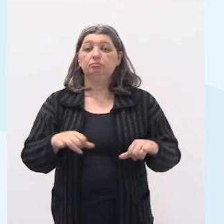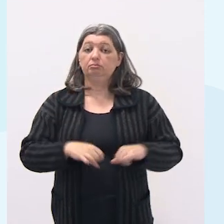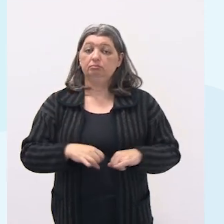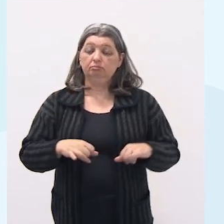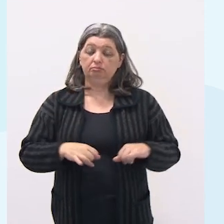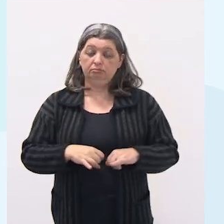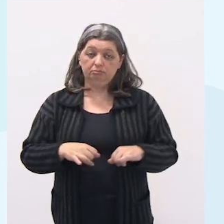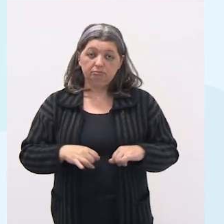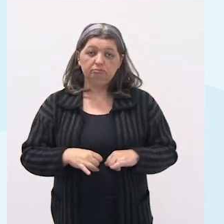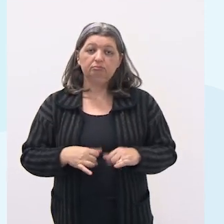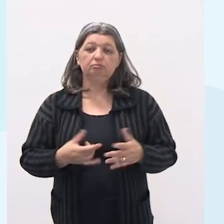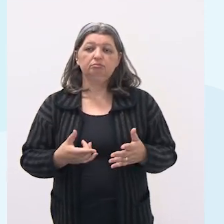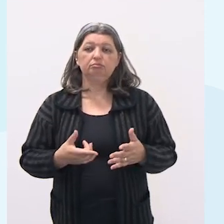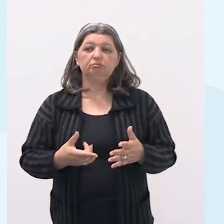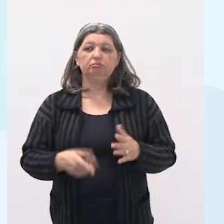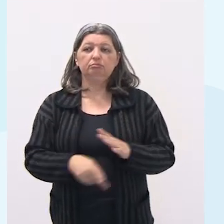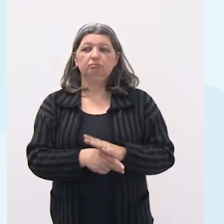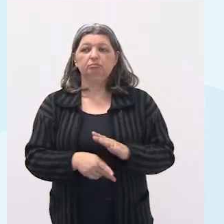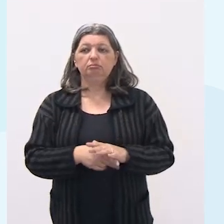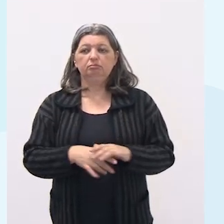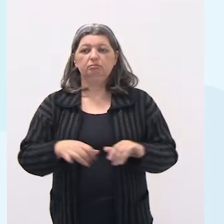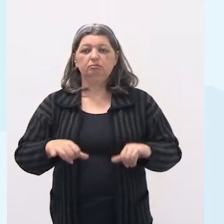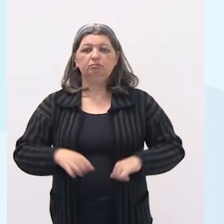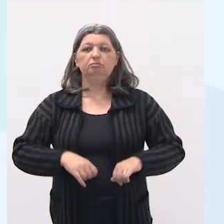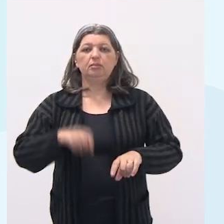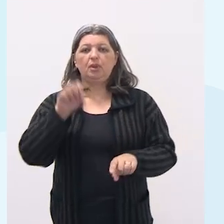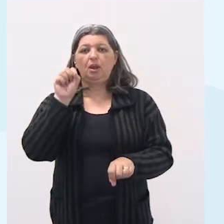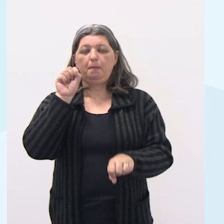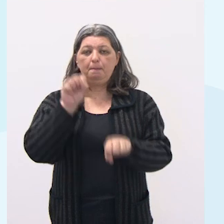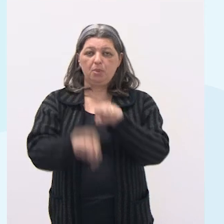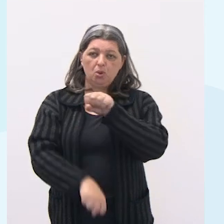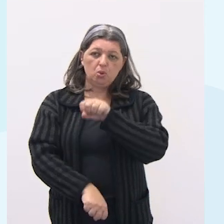em decorrência de algum tipo de violência